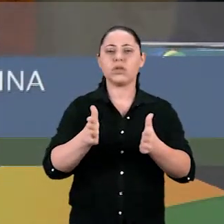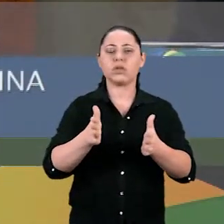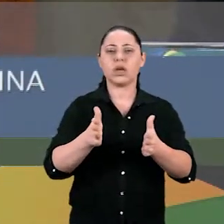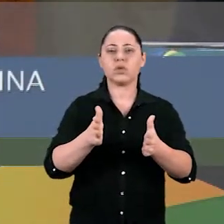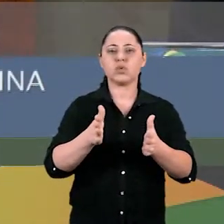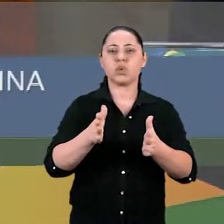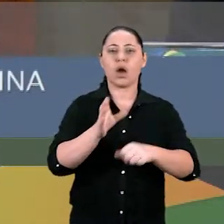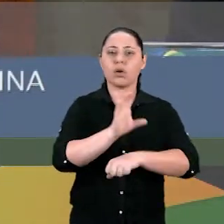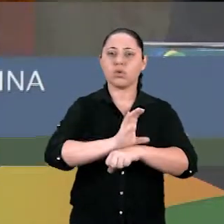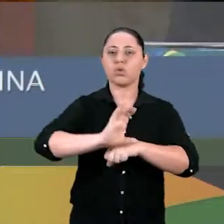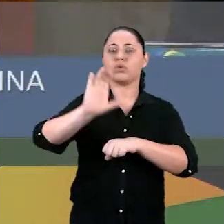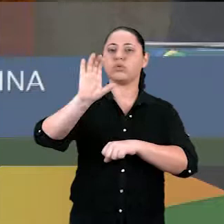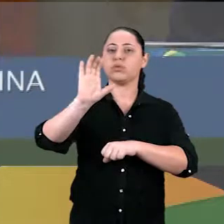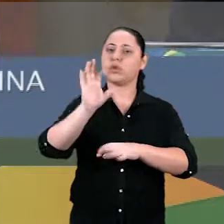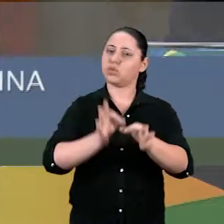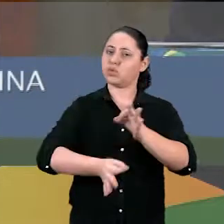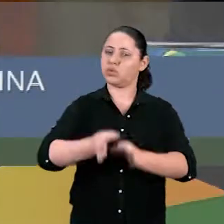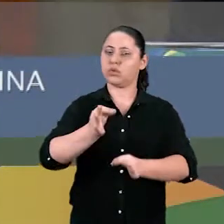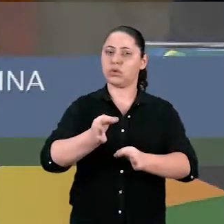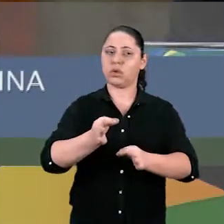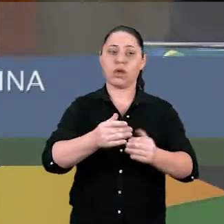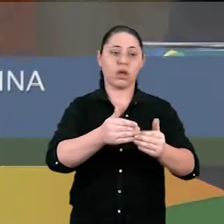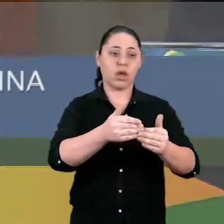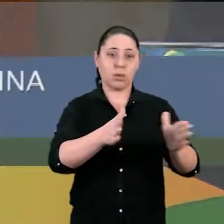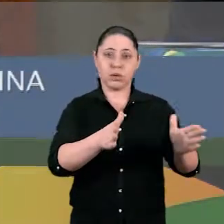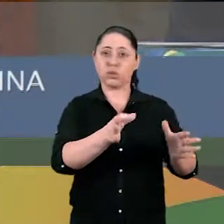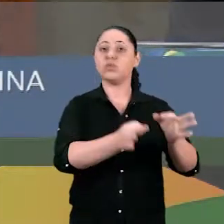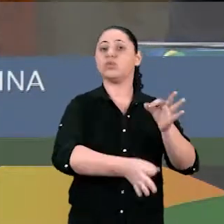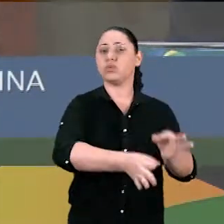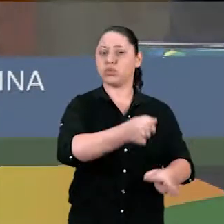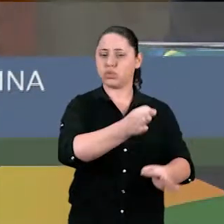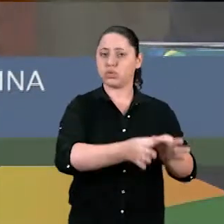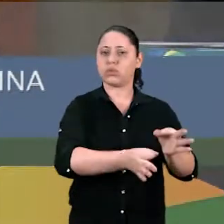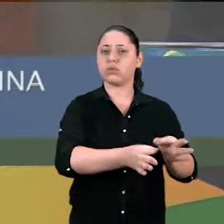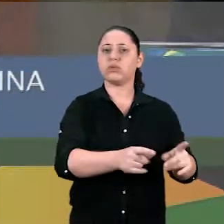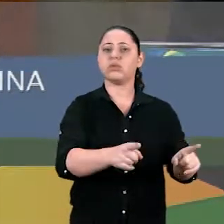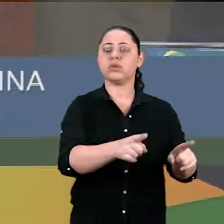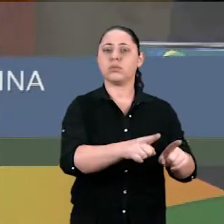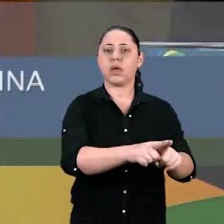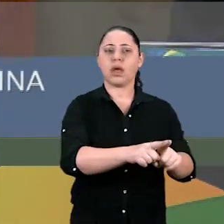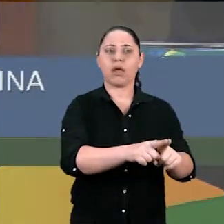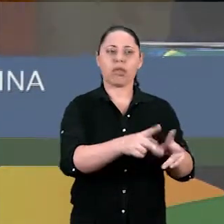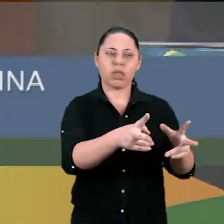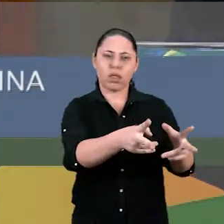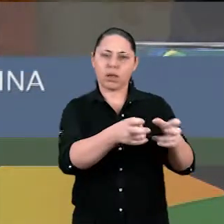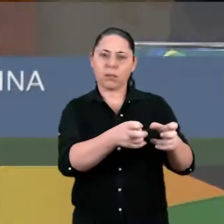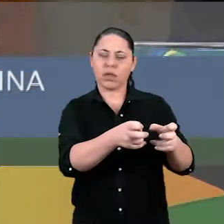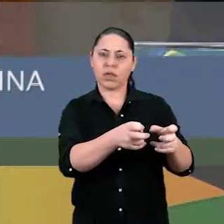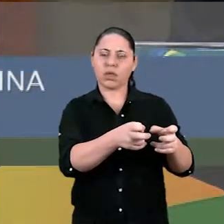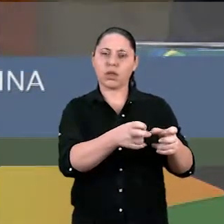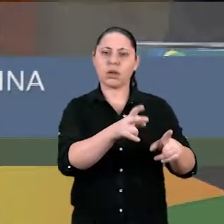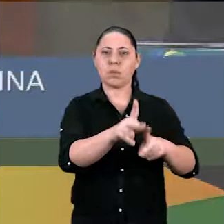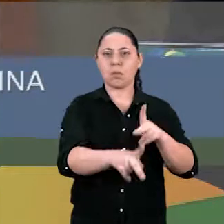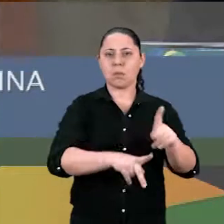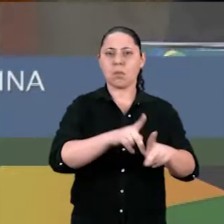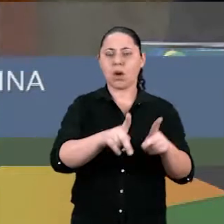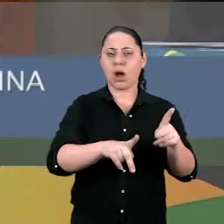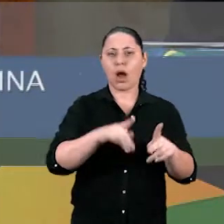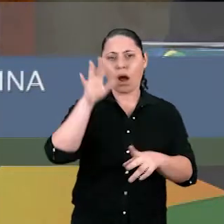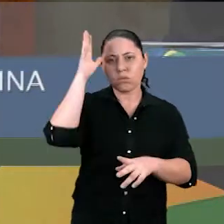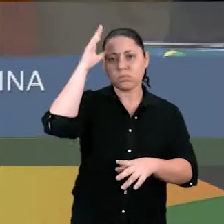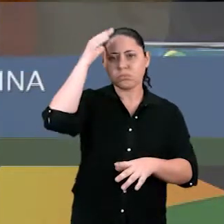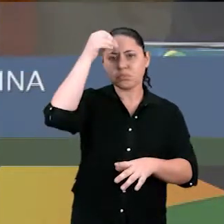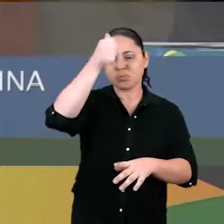constitucional. Segunda questão é a abertura dos juízes para captar da sociedade inputs para